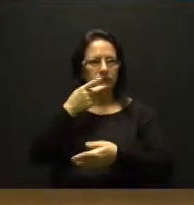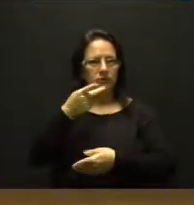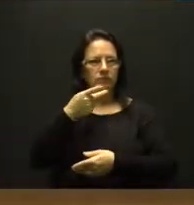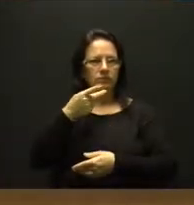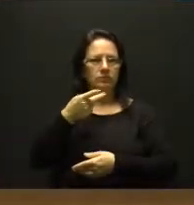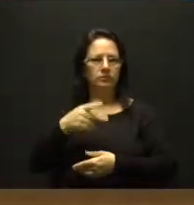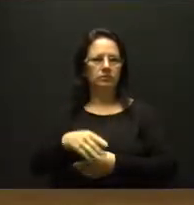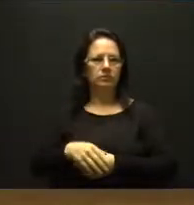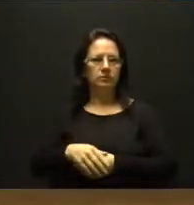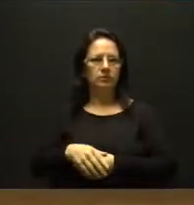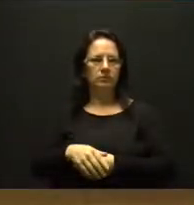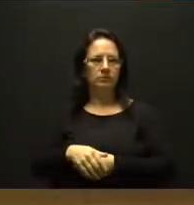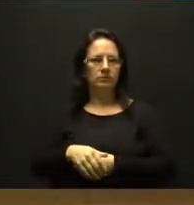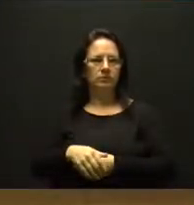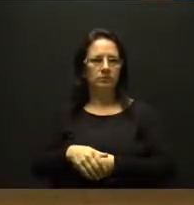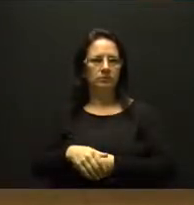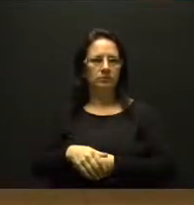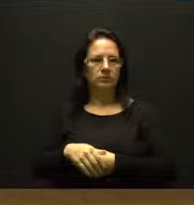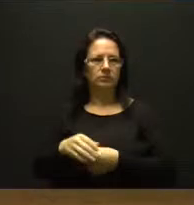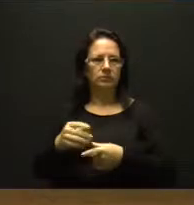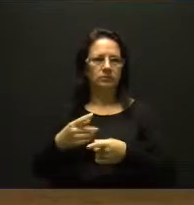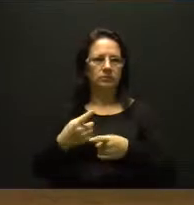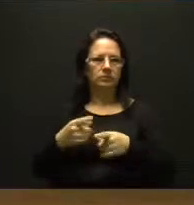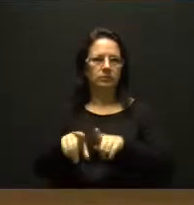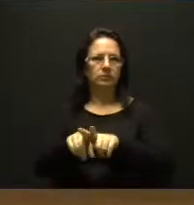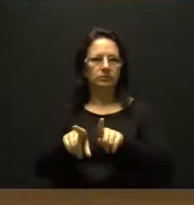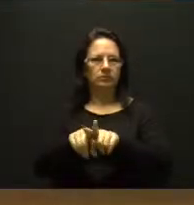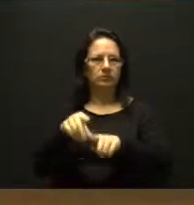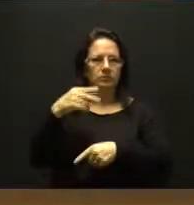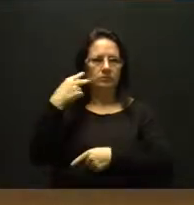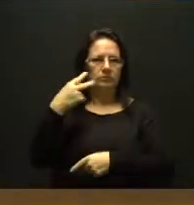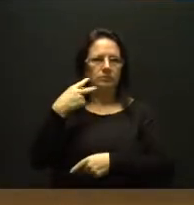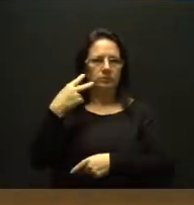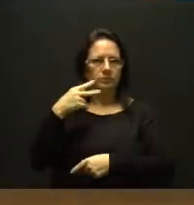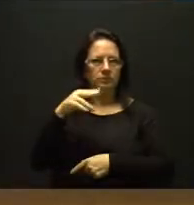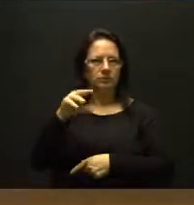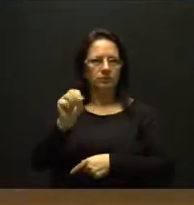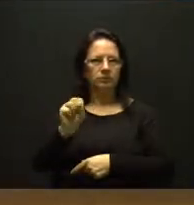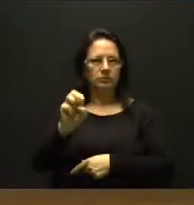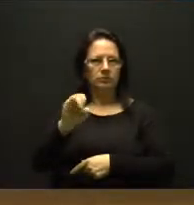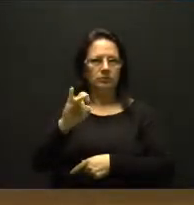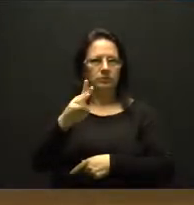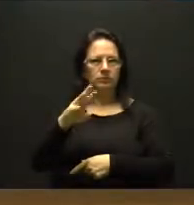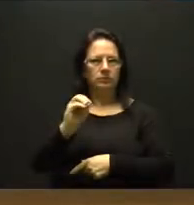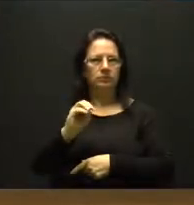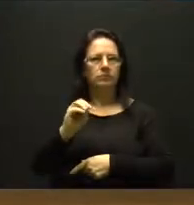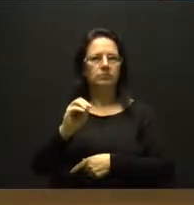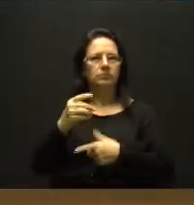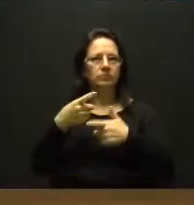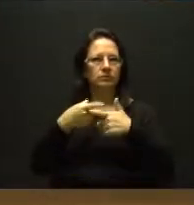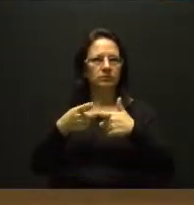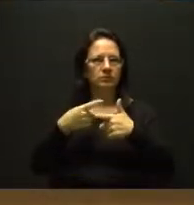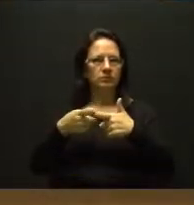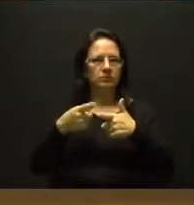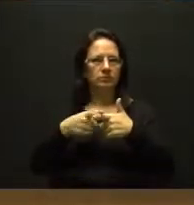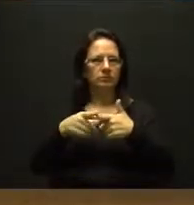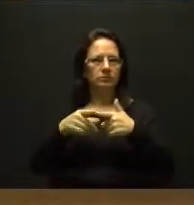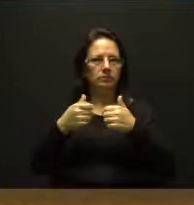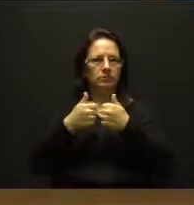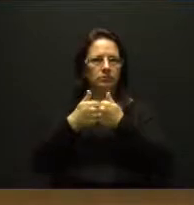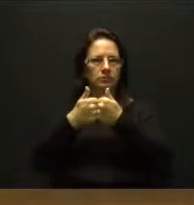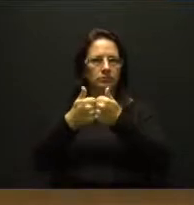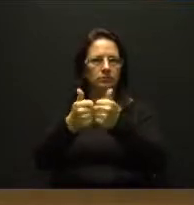tanto de vossa excelência também como do vereador serginho a respeito da questão do transporte